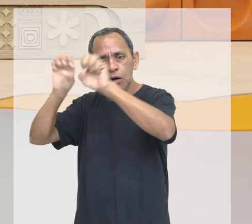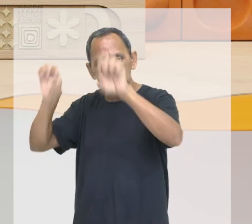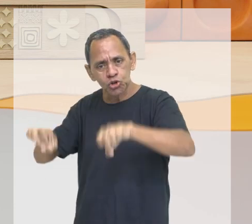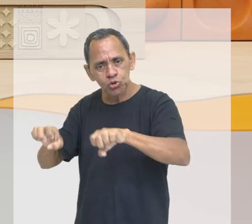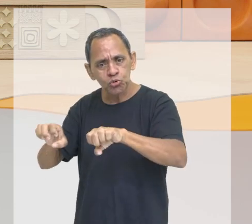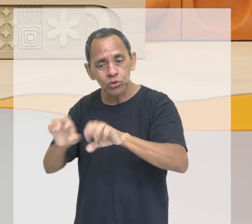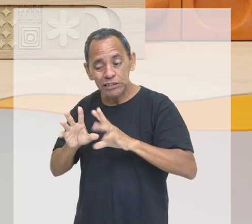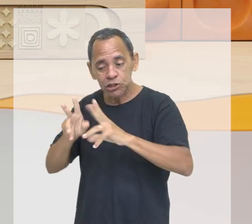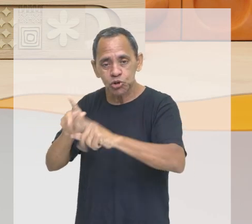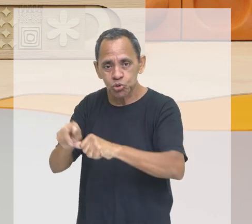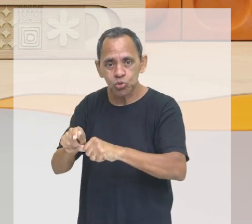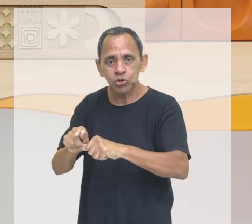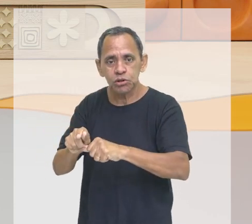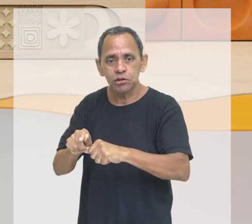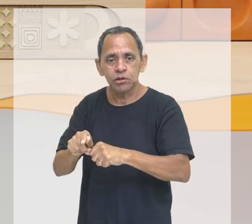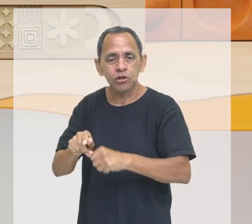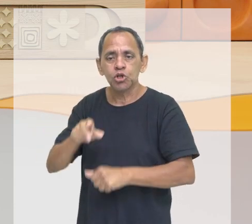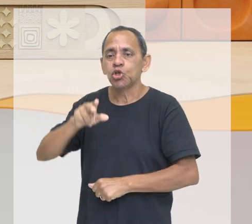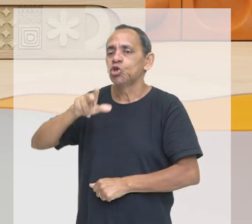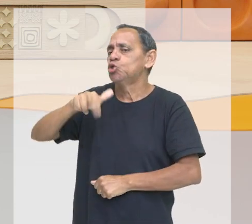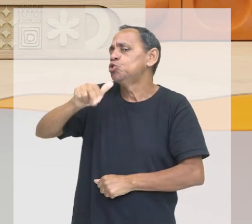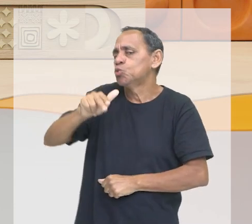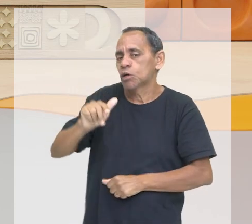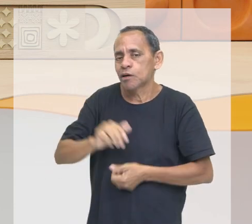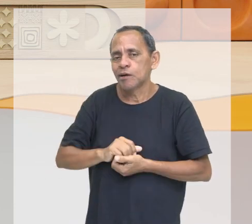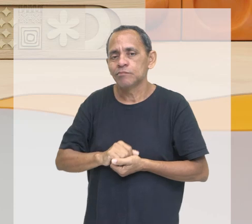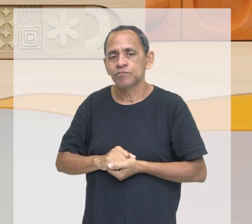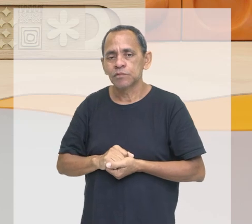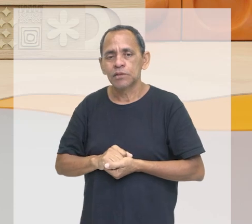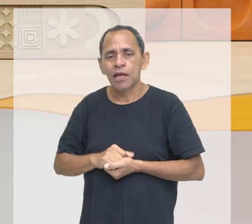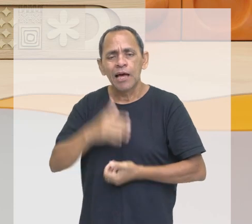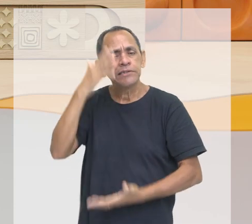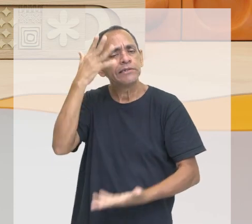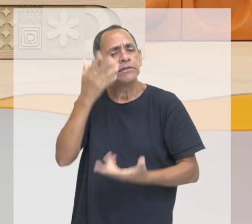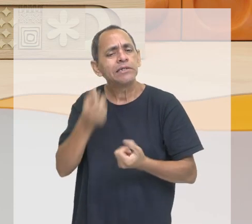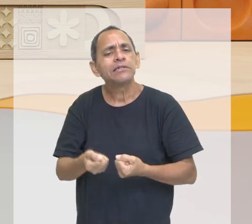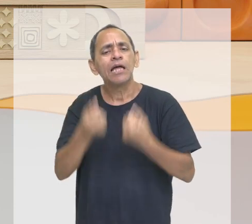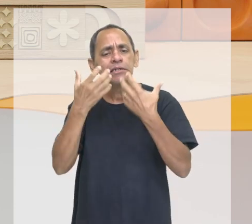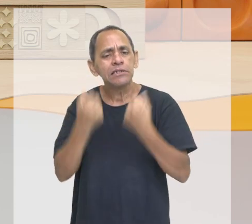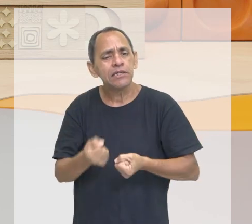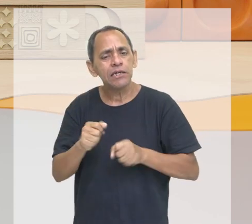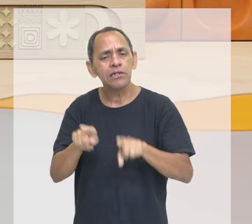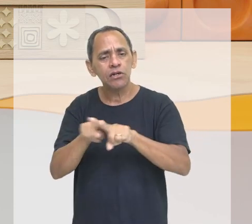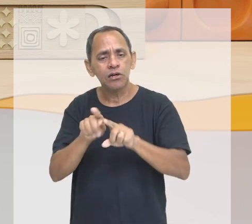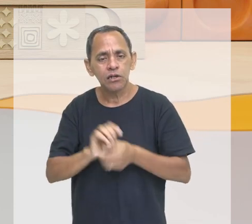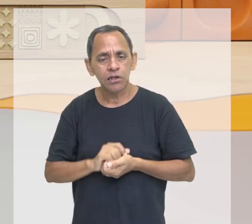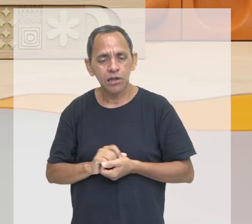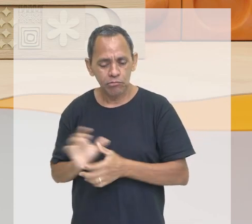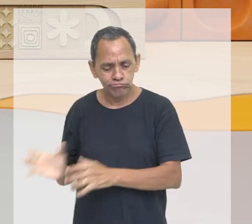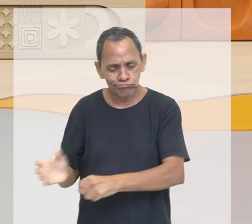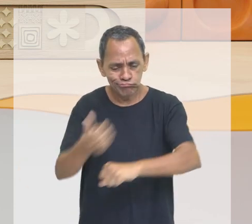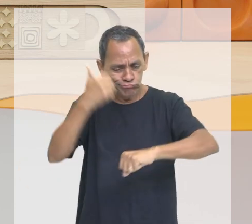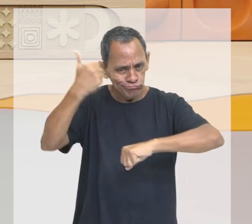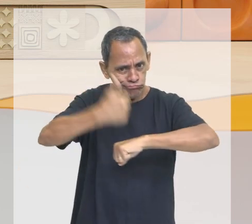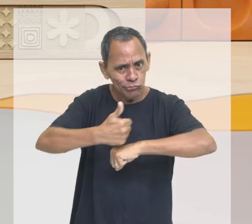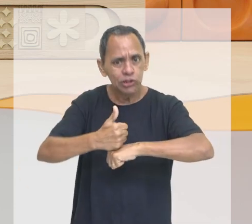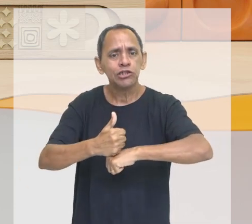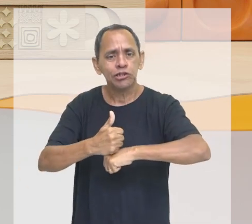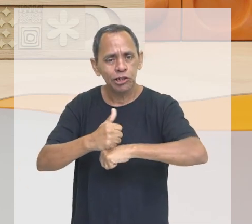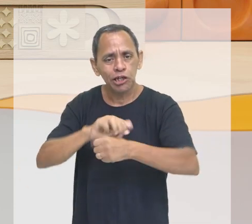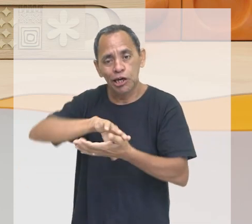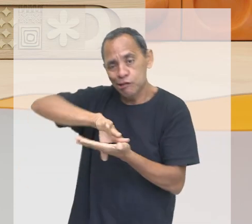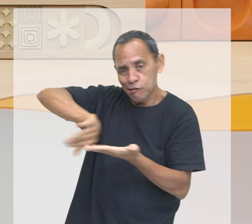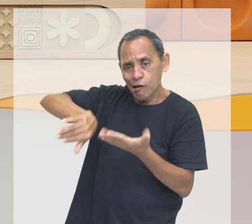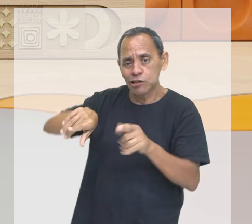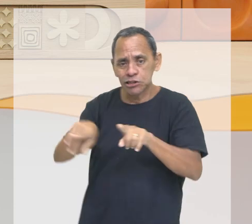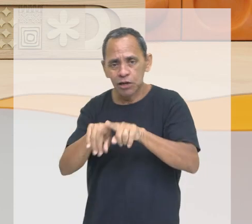burguesa, jamais deixaria com que o povo tomasse o poder e tirasse os privilégios da burguesia e das classes